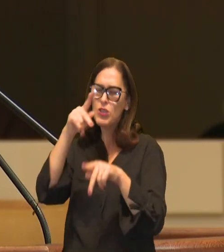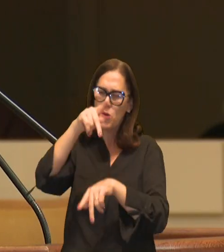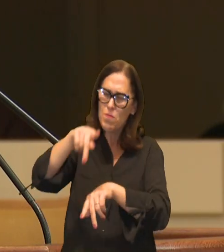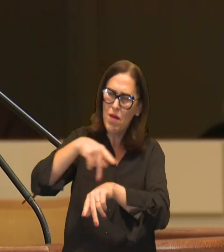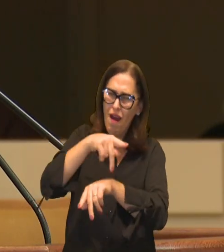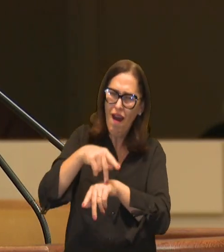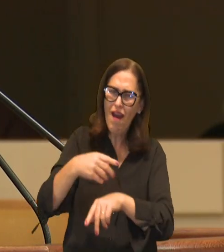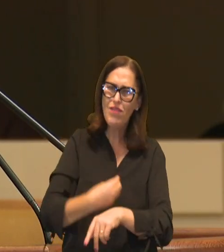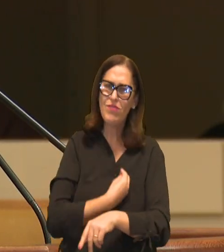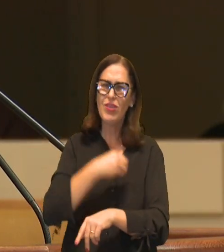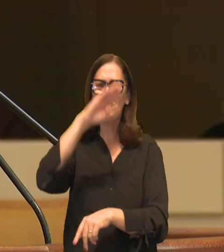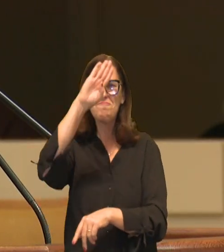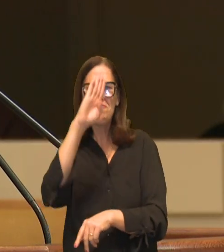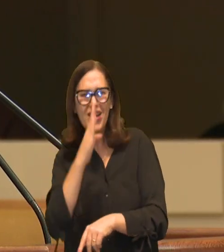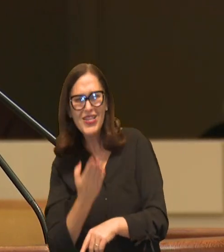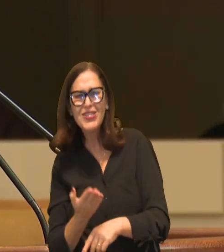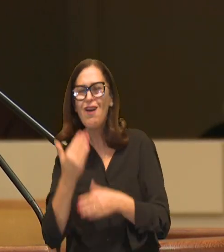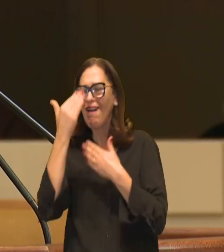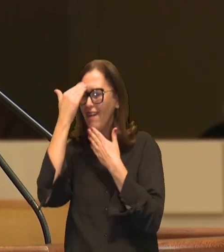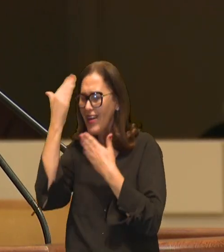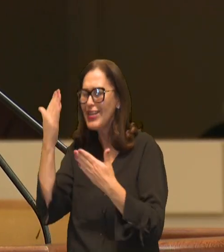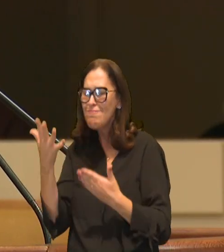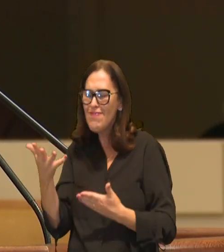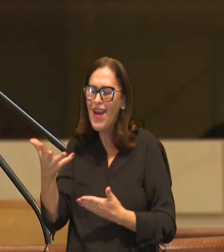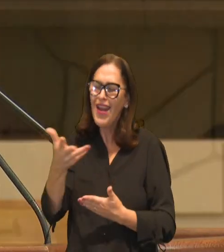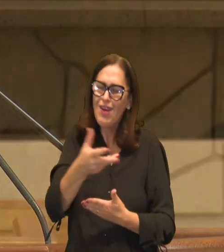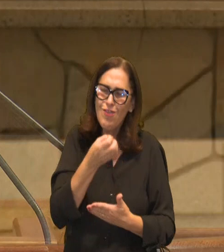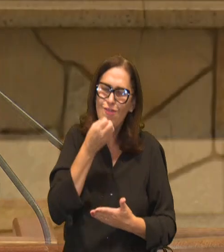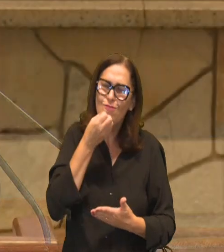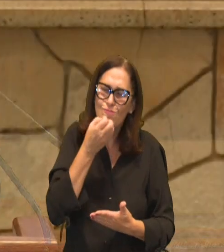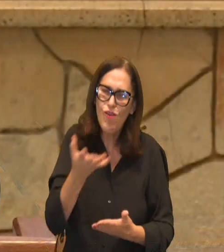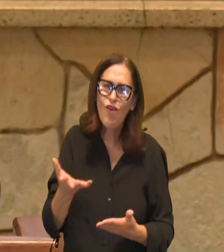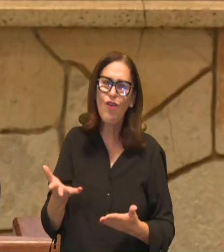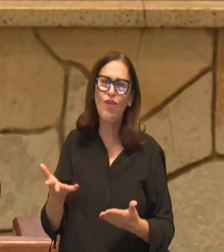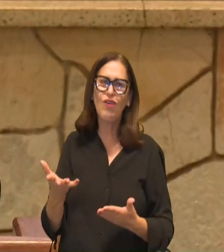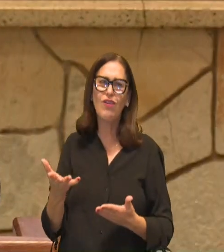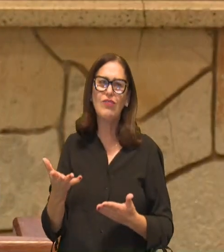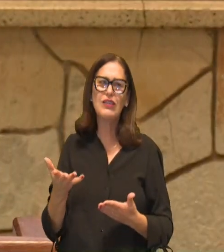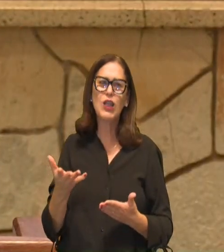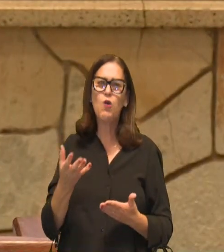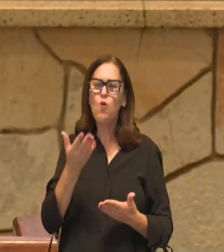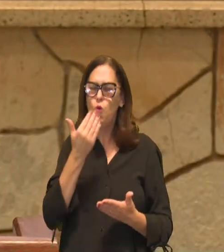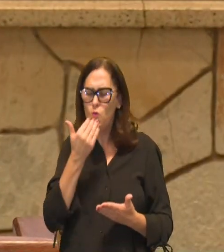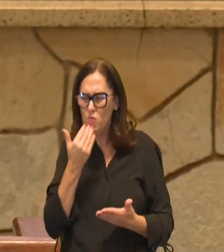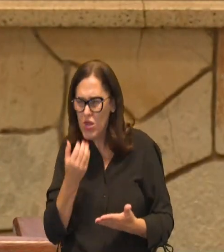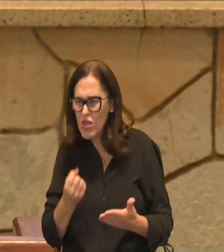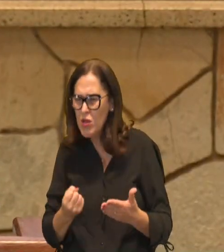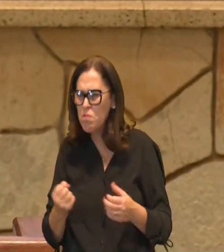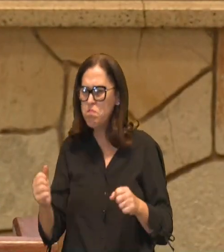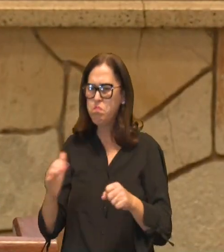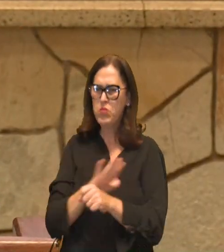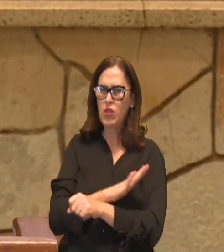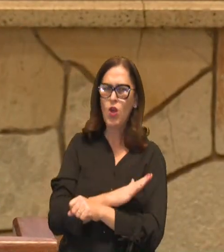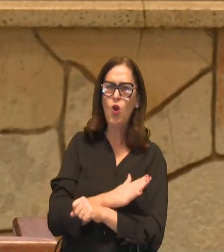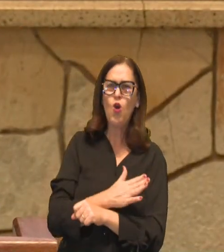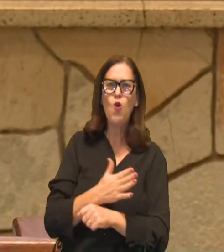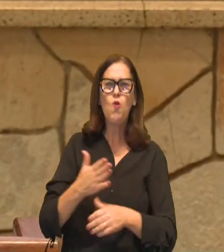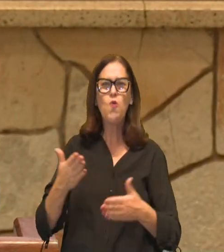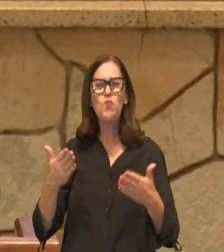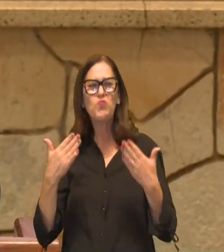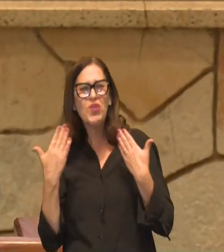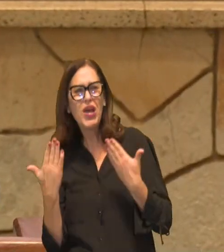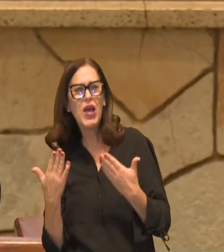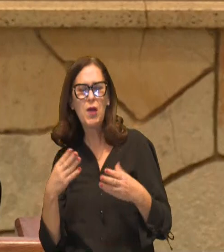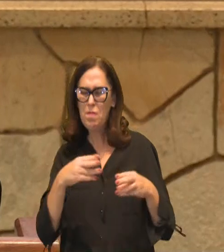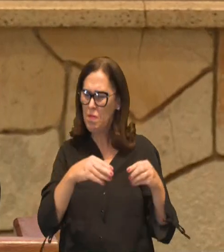nós vivemos, que é tão maravilhoso, tão bom, queridos. Temos fartura de comida, temos clima maravilhoso, temos